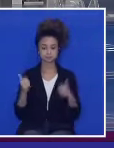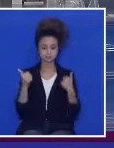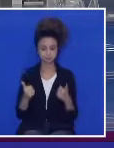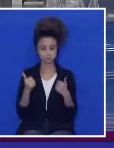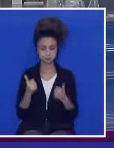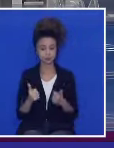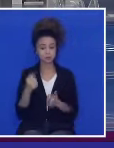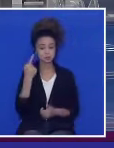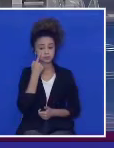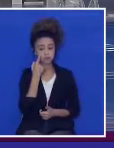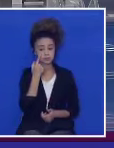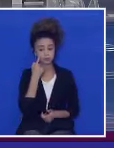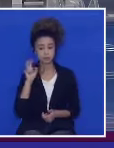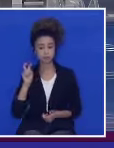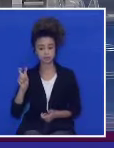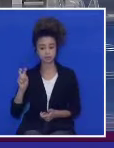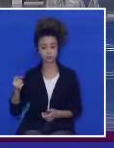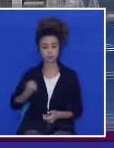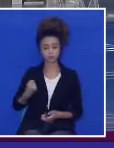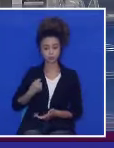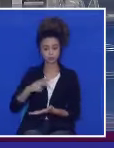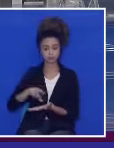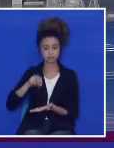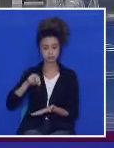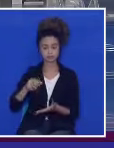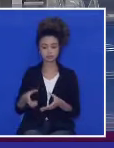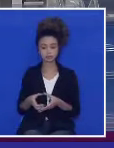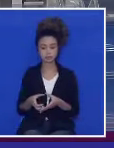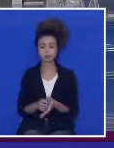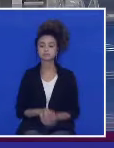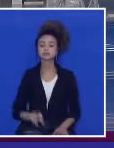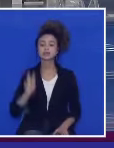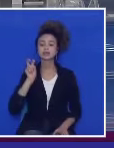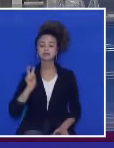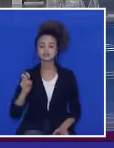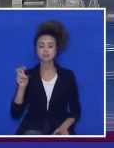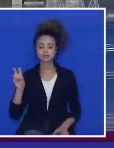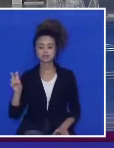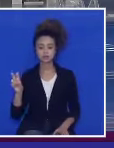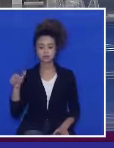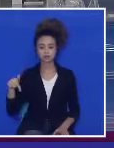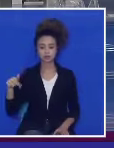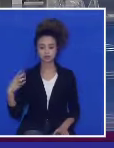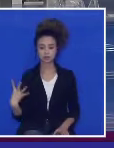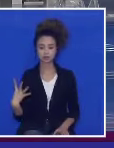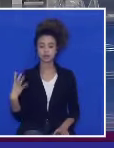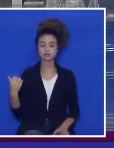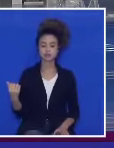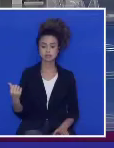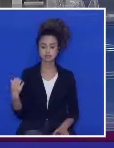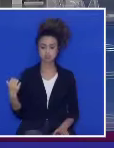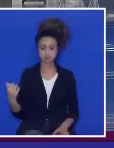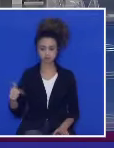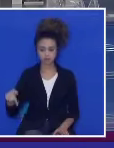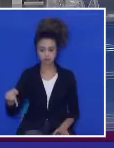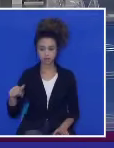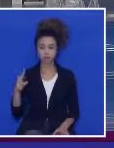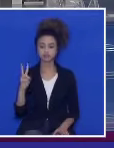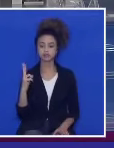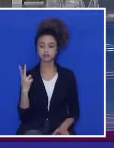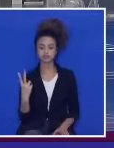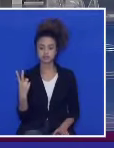Muito bem, vamos confirmar os 5 números sorteados. 55, 74,